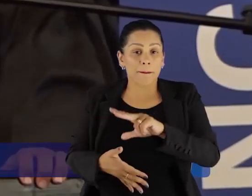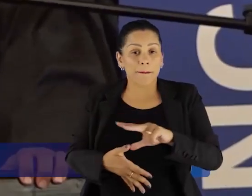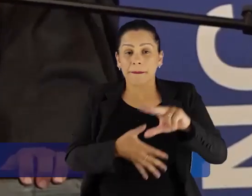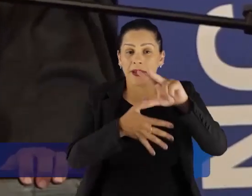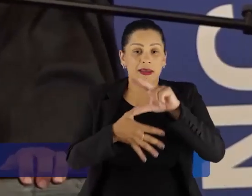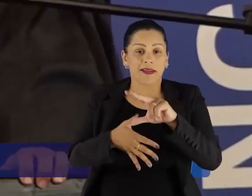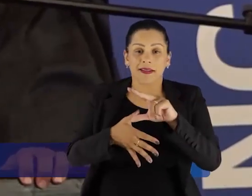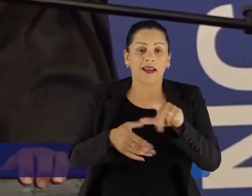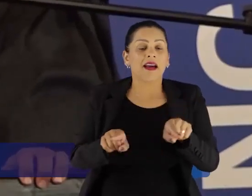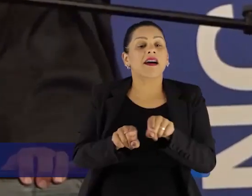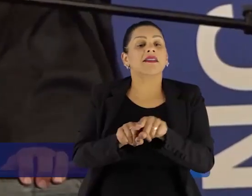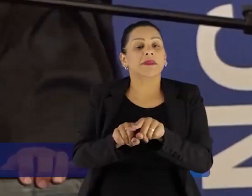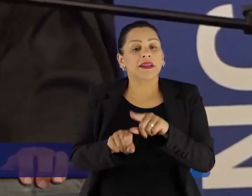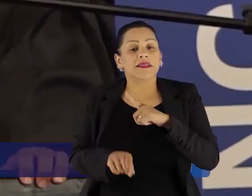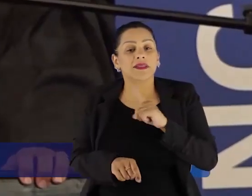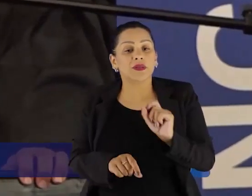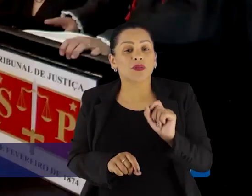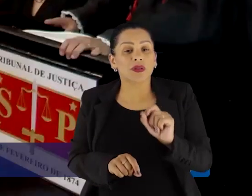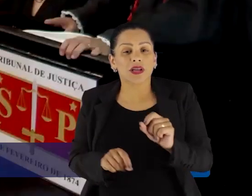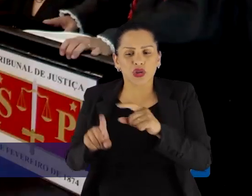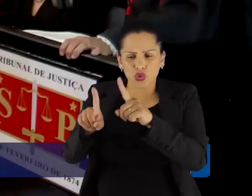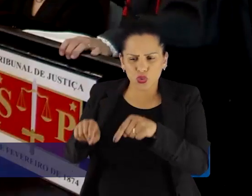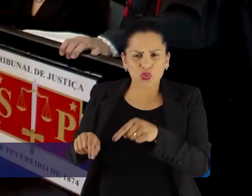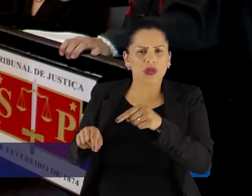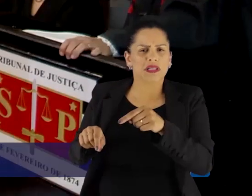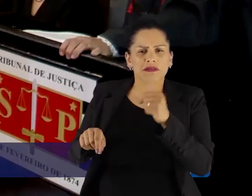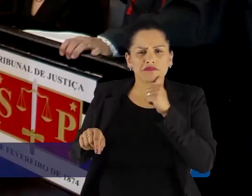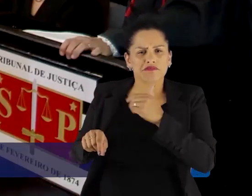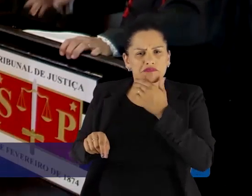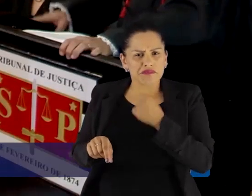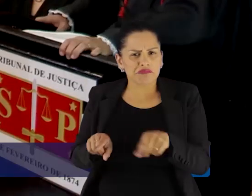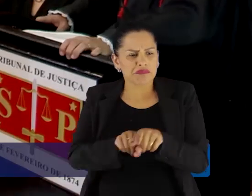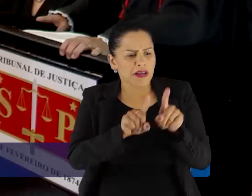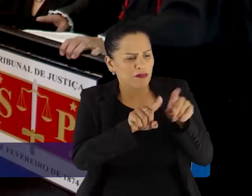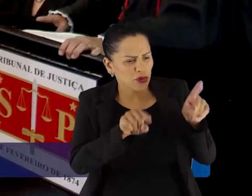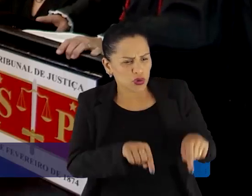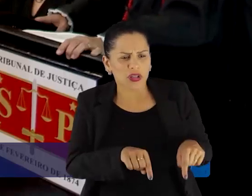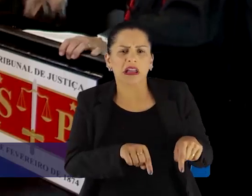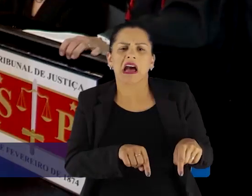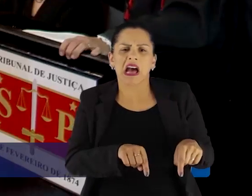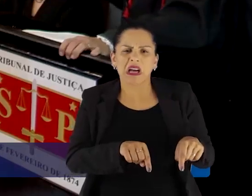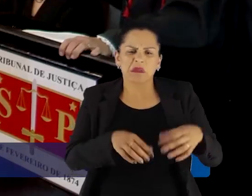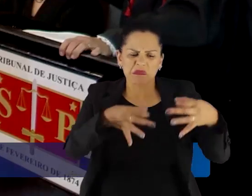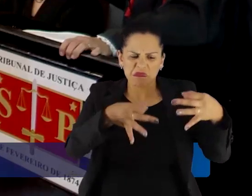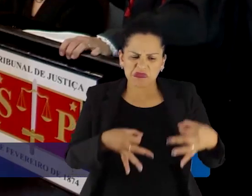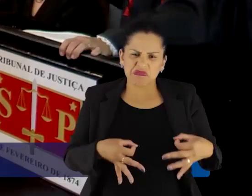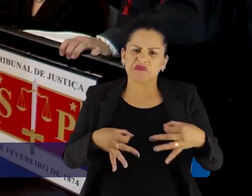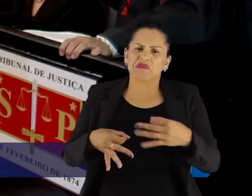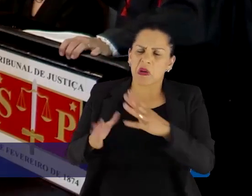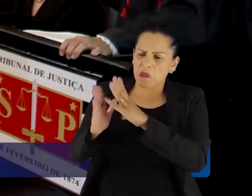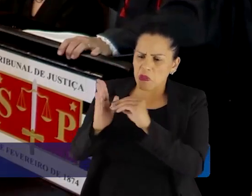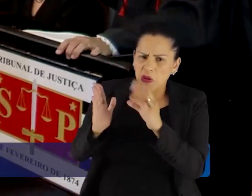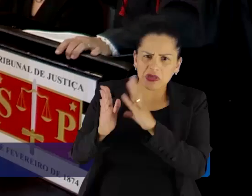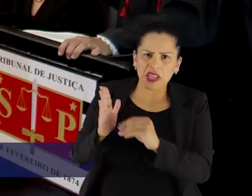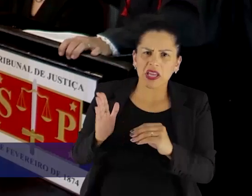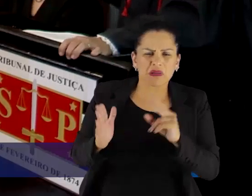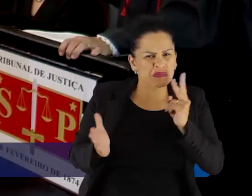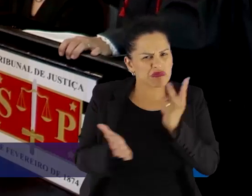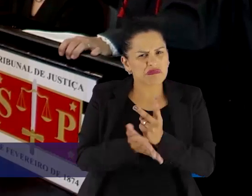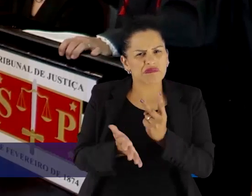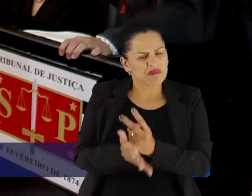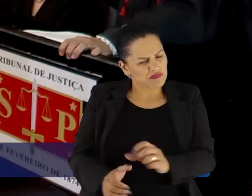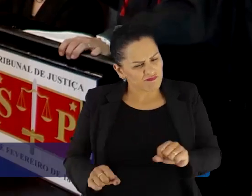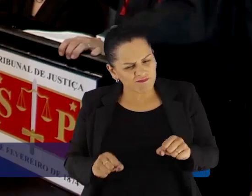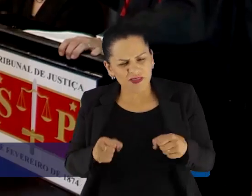com magistrados e servidores exemplares globos eficiente e medem esforços e atender